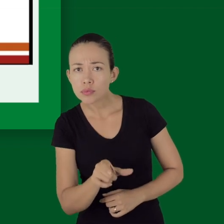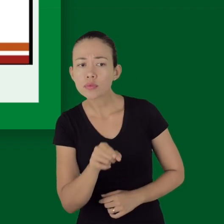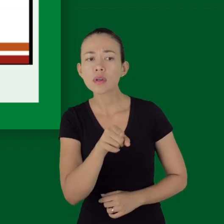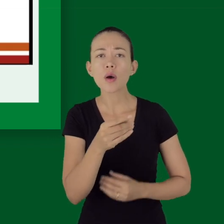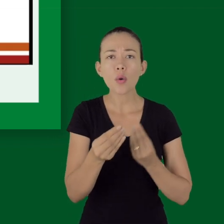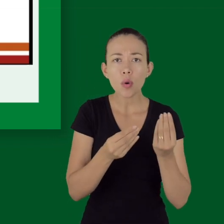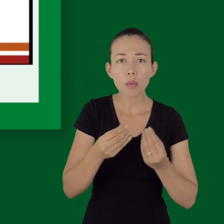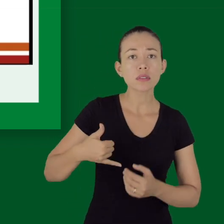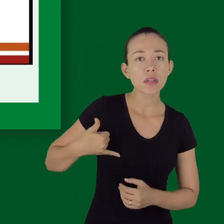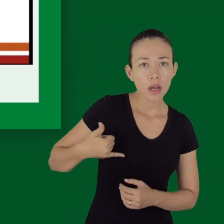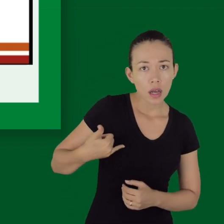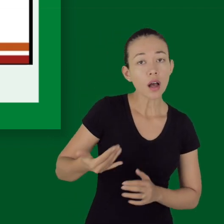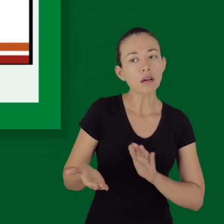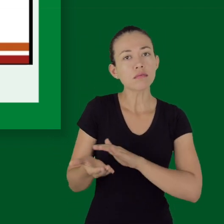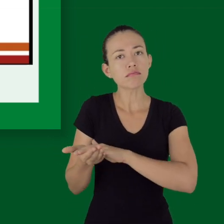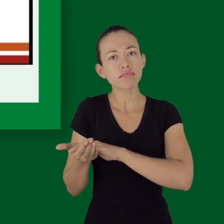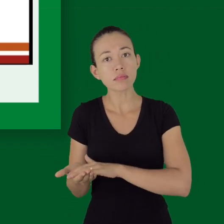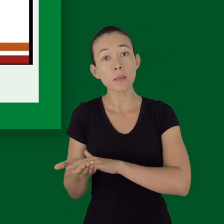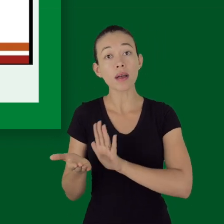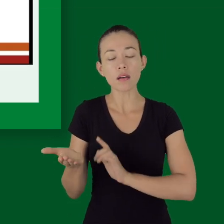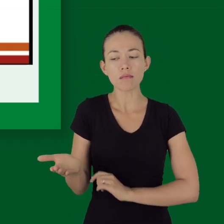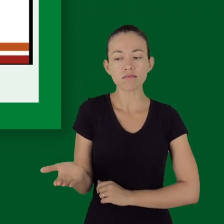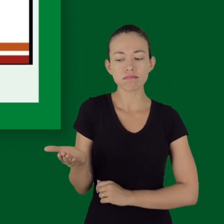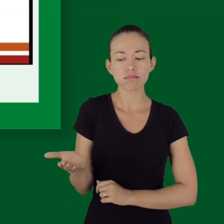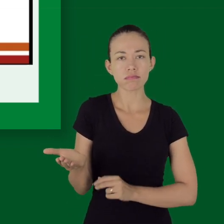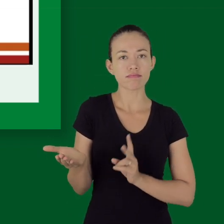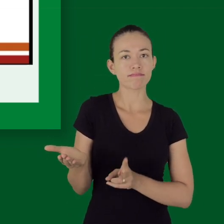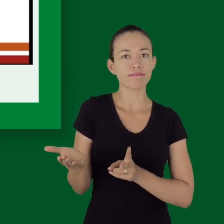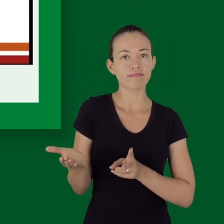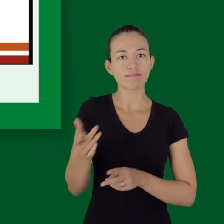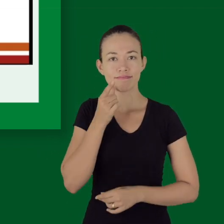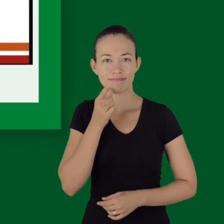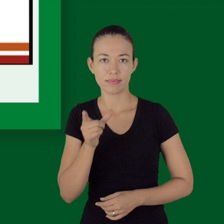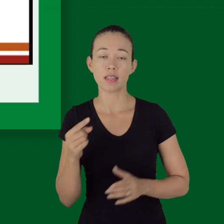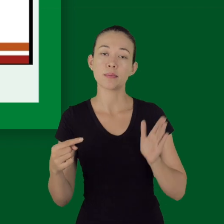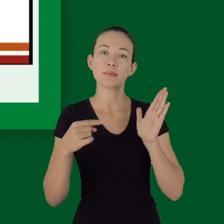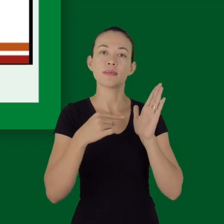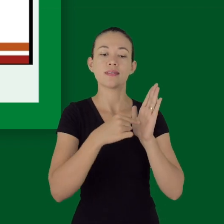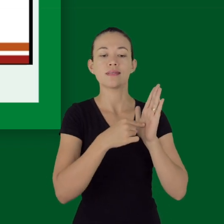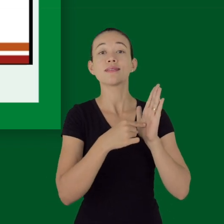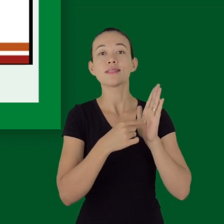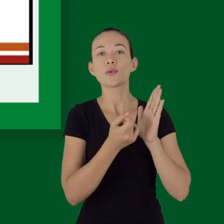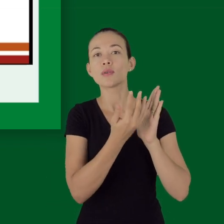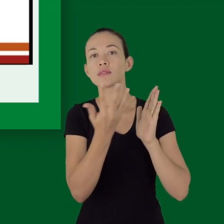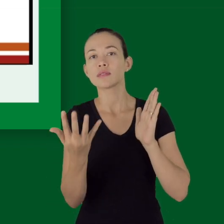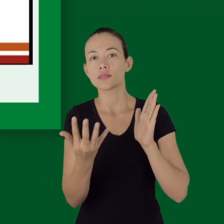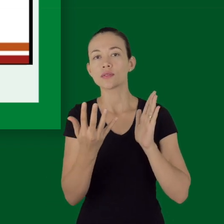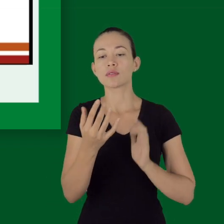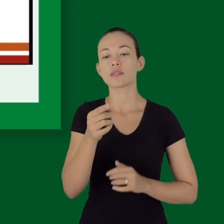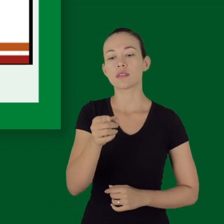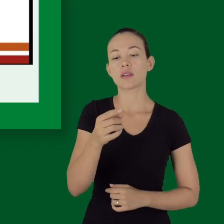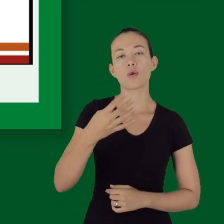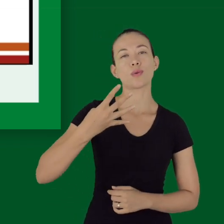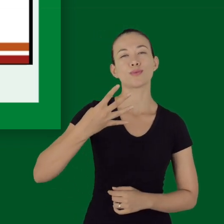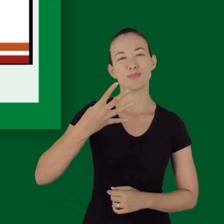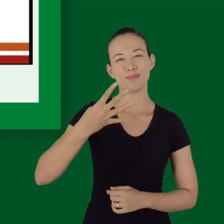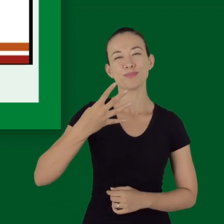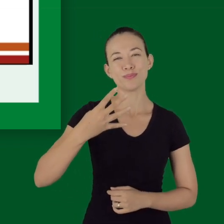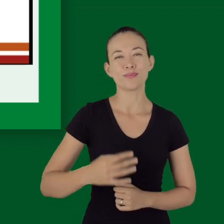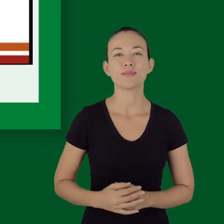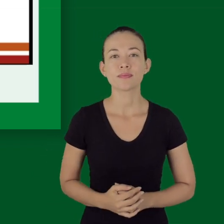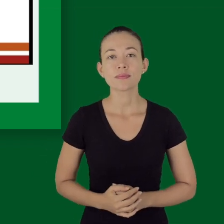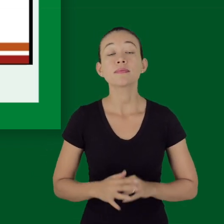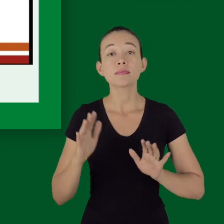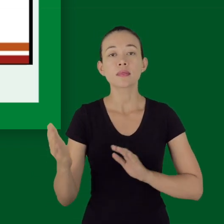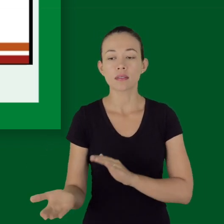gravidade, ele consegue sustentar. Nível de força 4. E quando eu faço essa, ele consegue sustentar, mas ele ainda tem